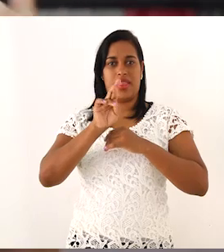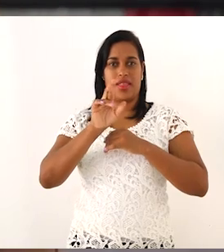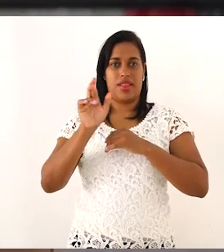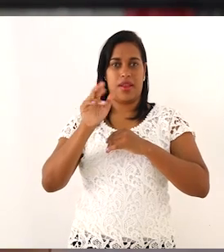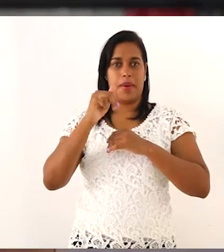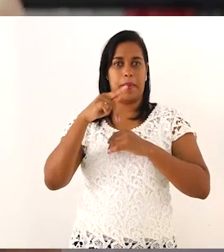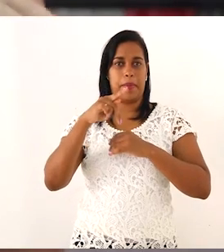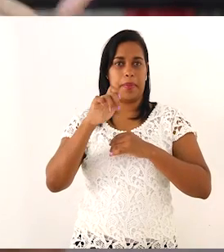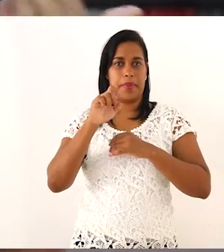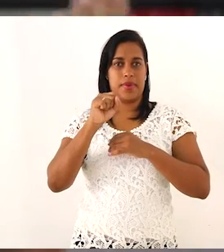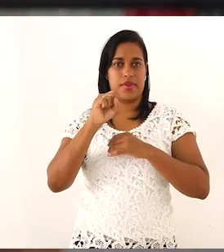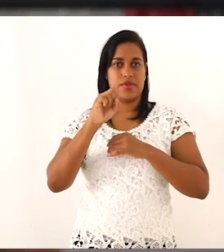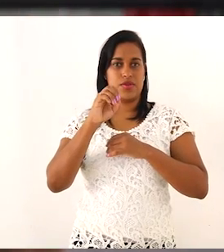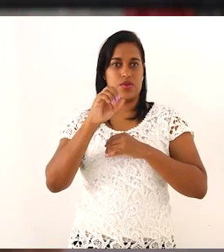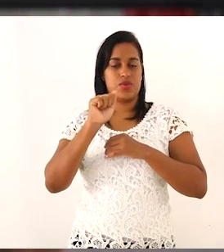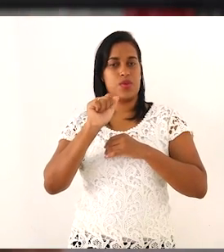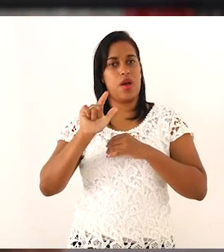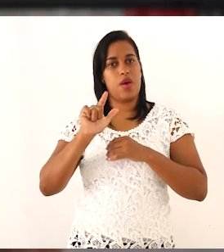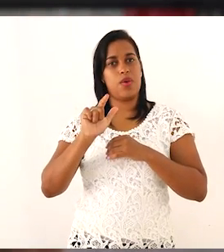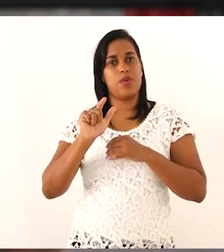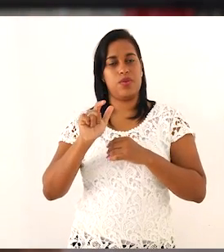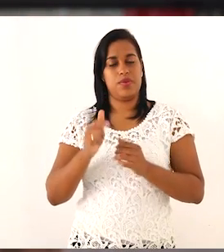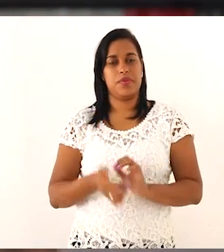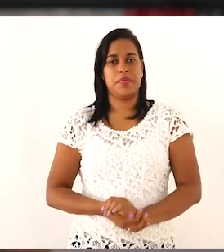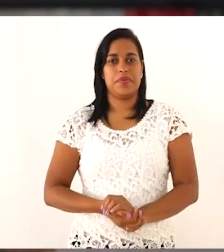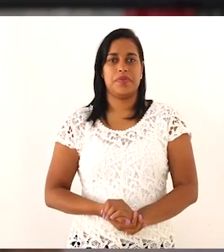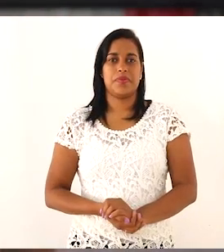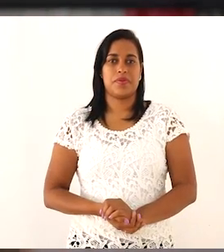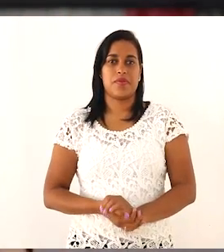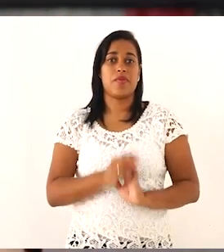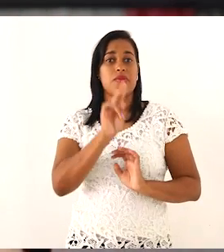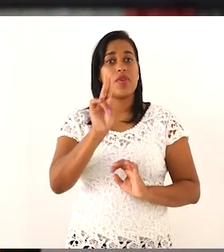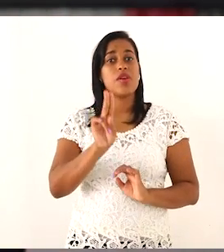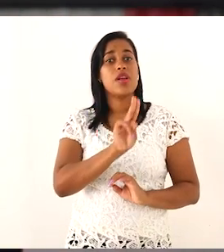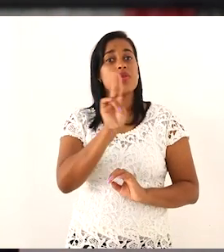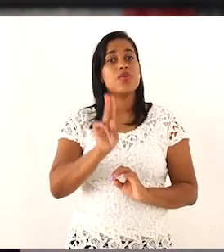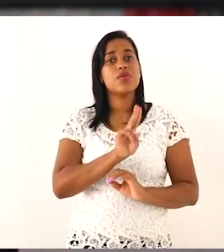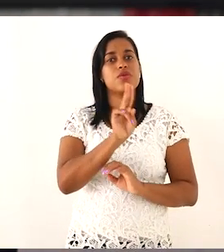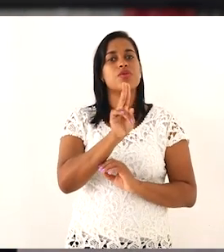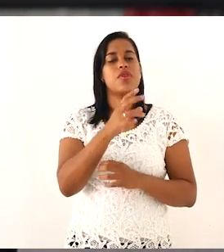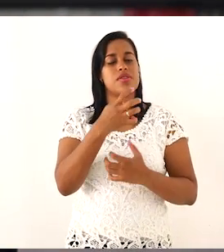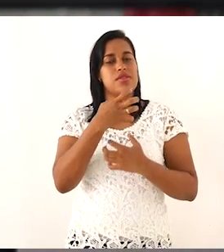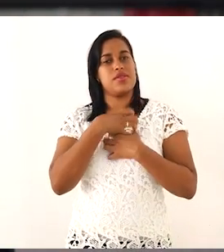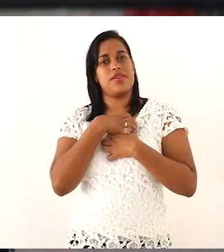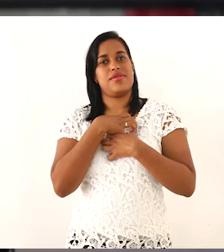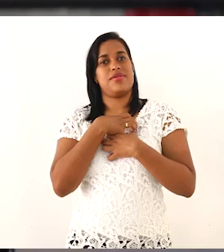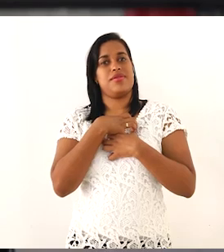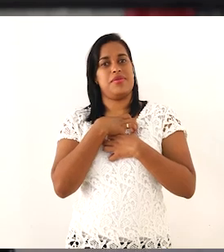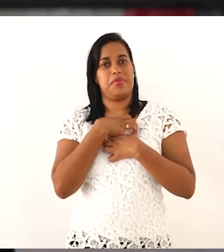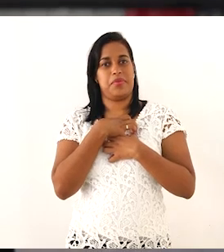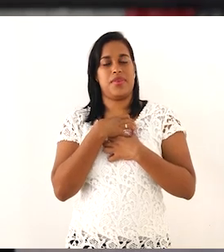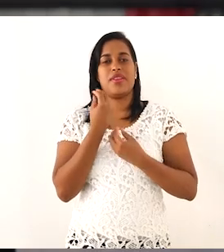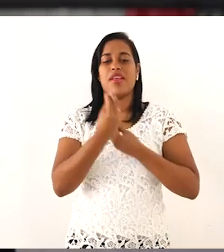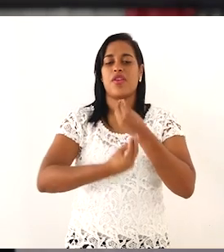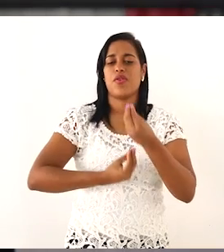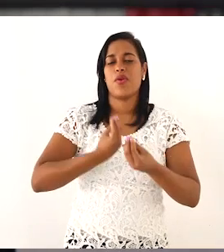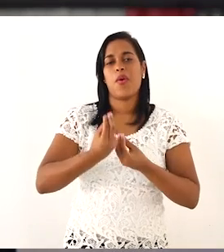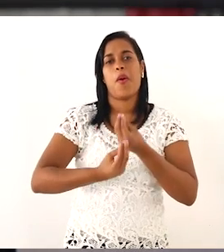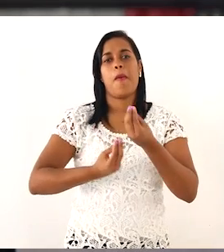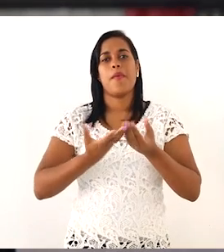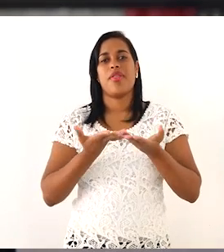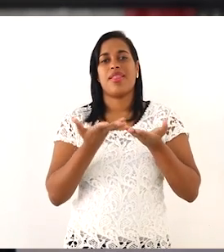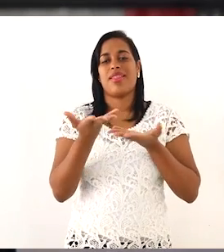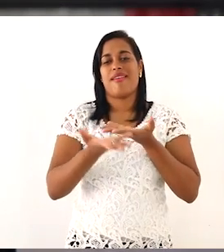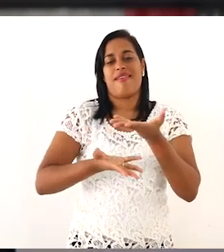aquela que é o indivíduo com o outro, quando ele usou a sensibilidade no trato com o